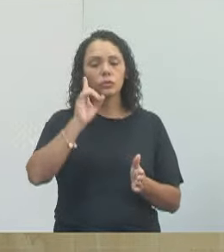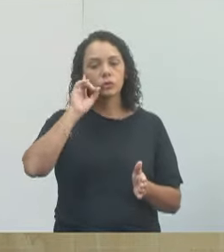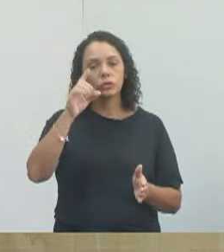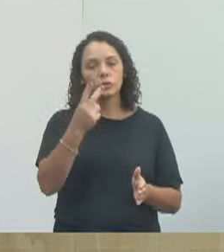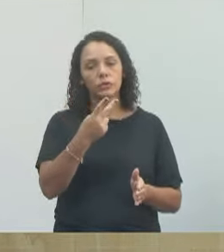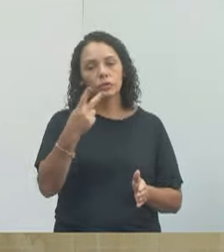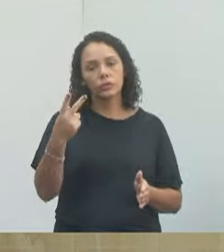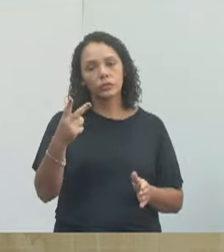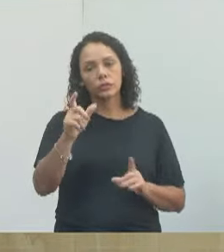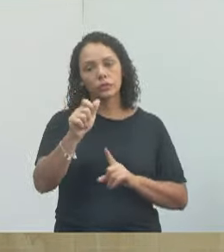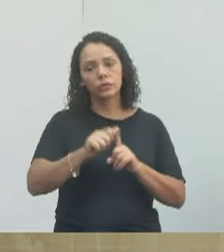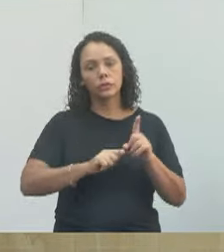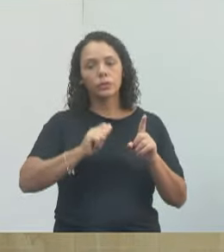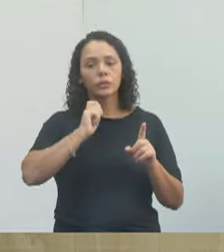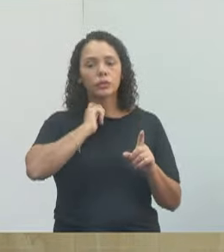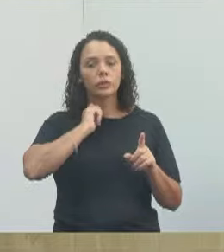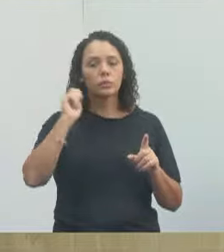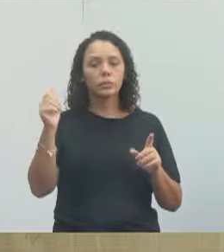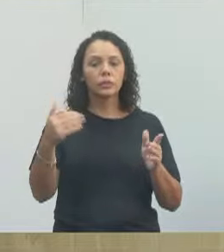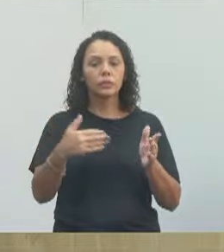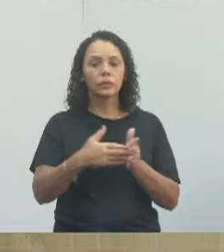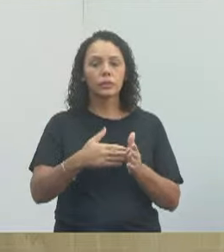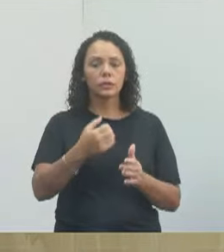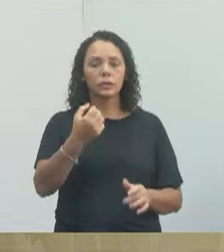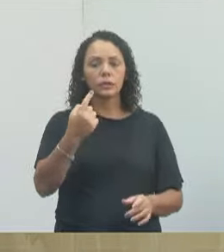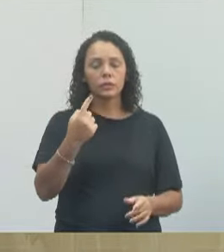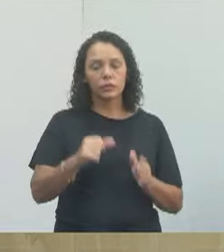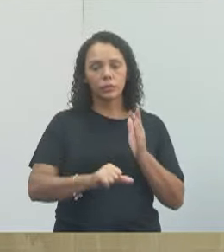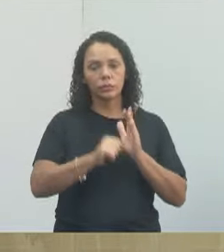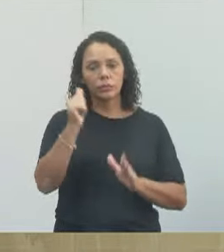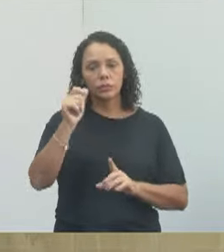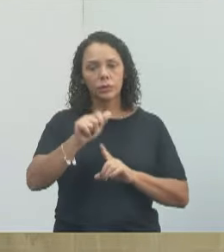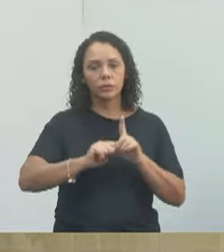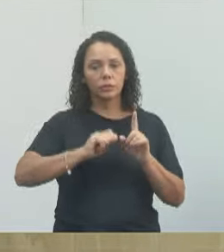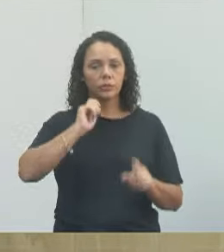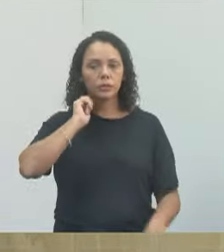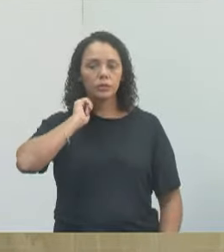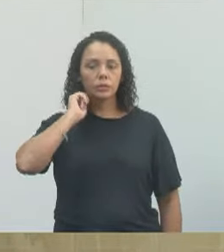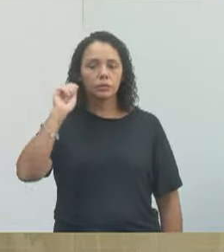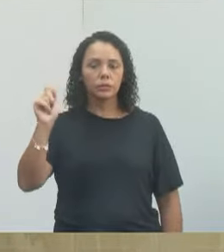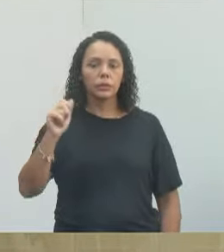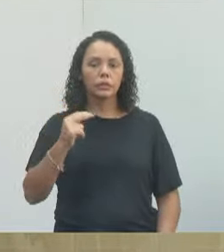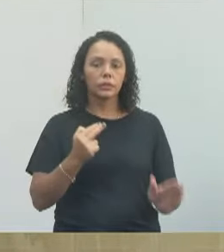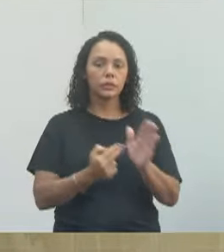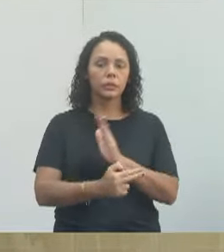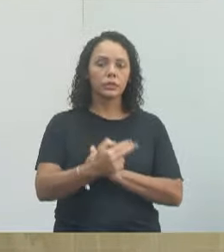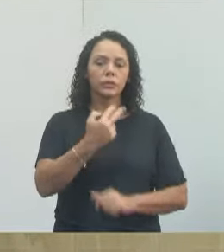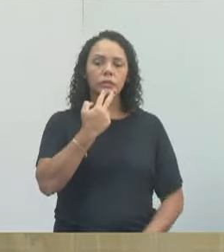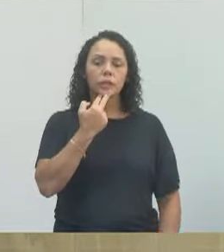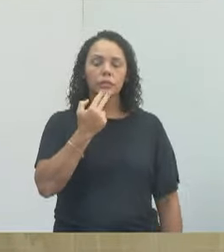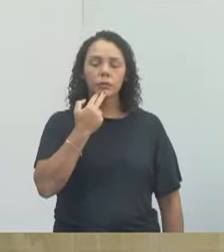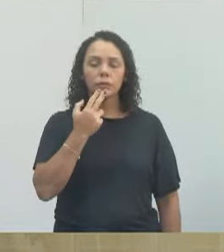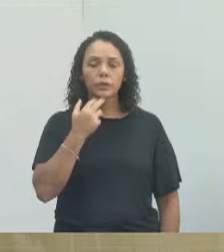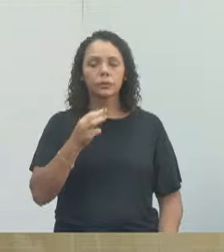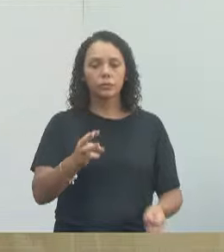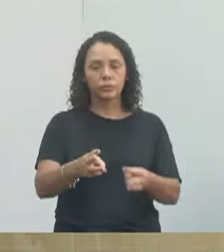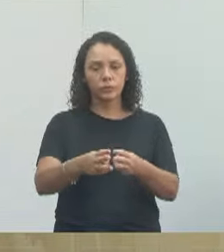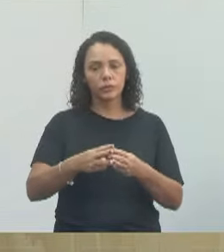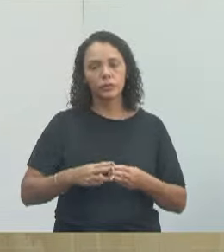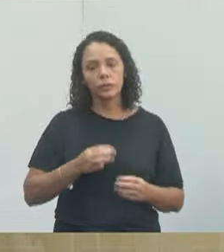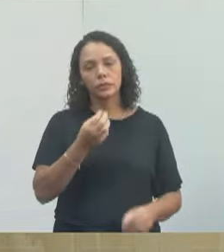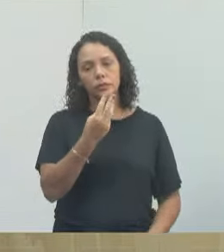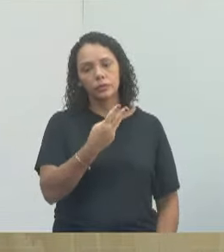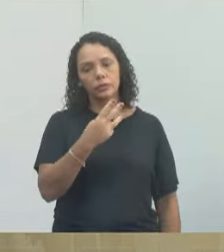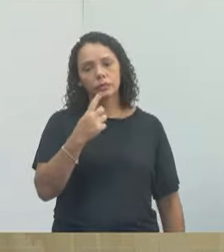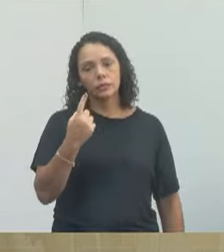abril e 1 de Maio do corrente Conjunto 1 de Maio autoria Valmir do parque meua Moção 318 Moção